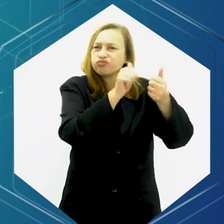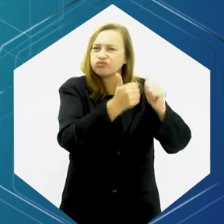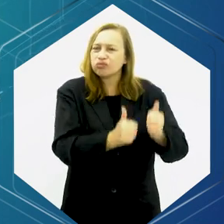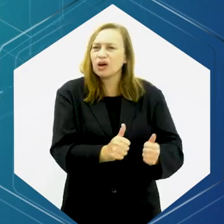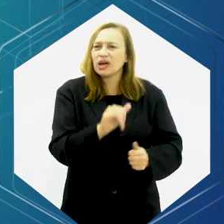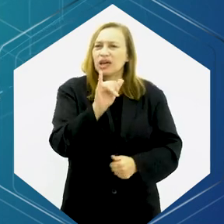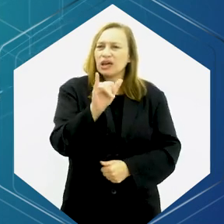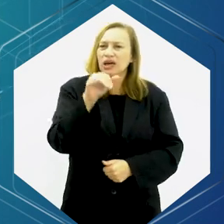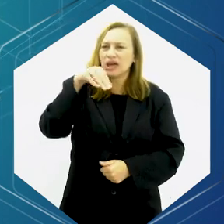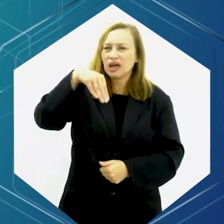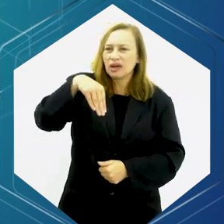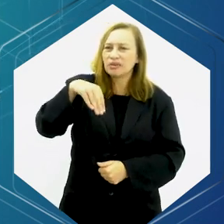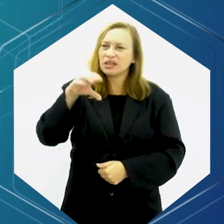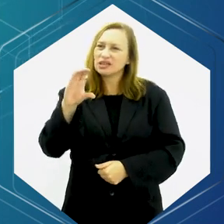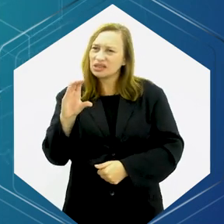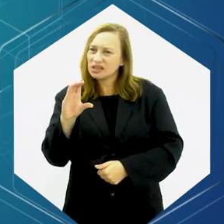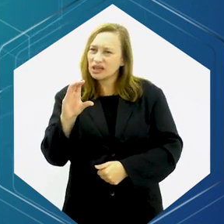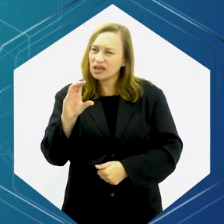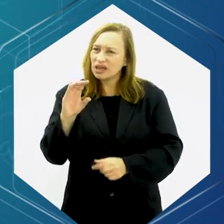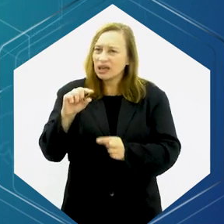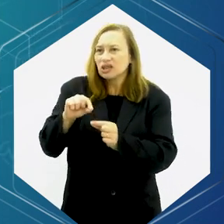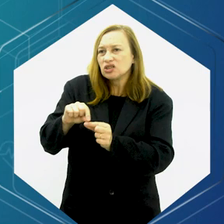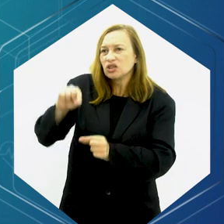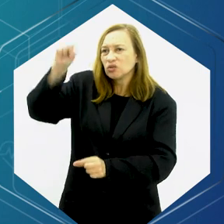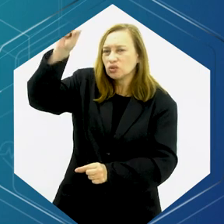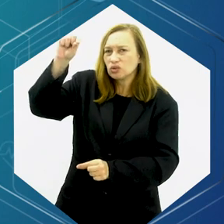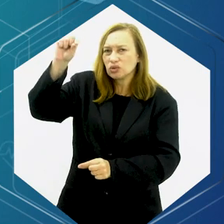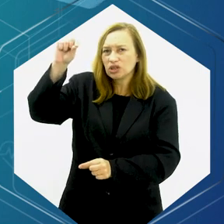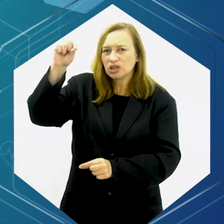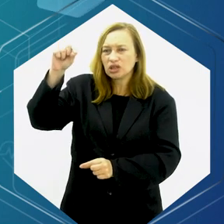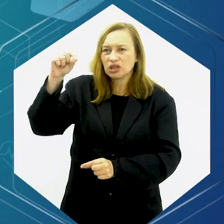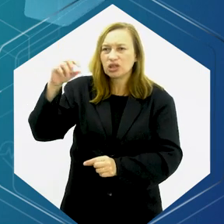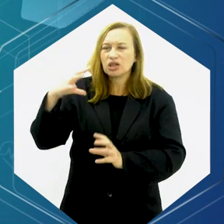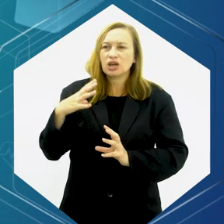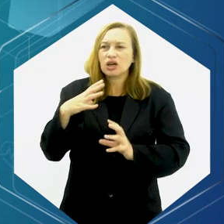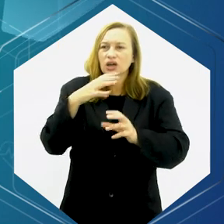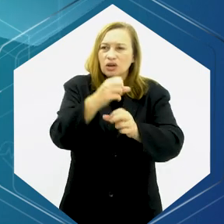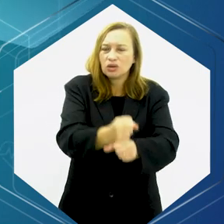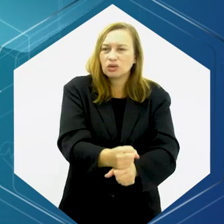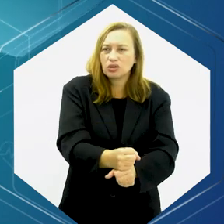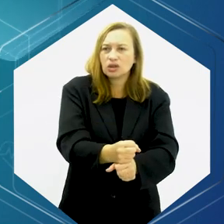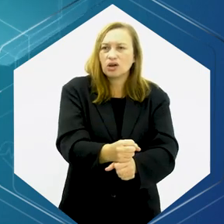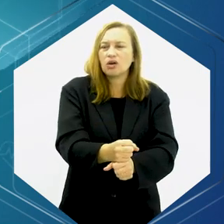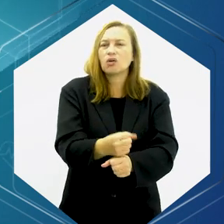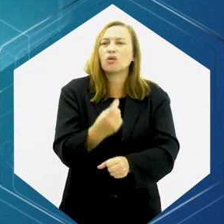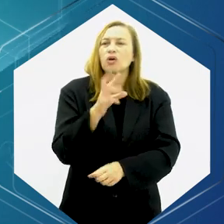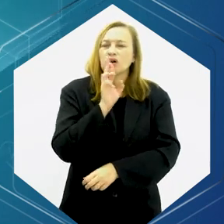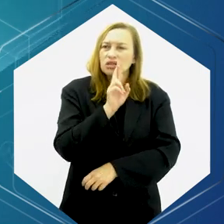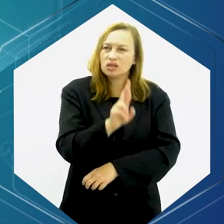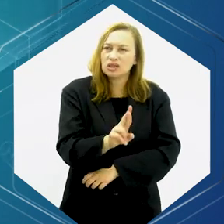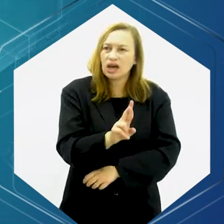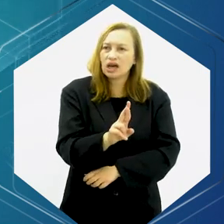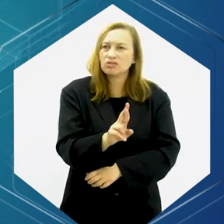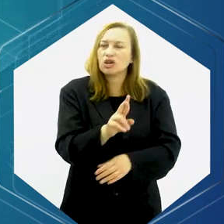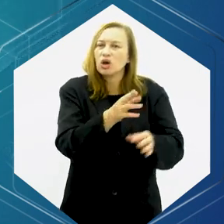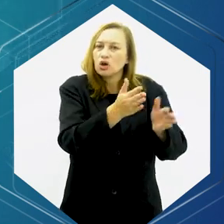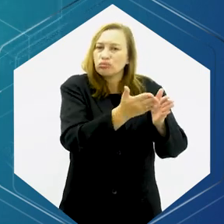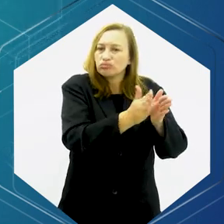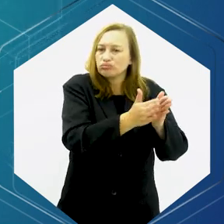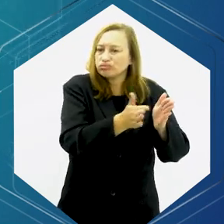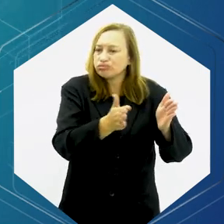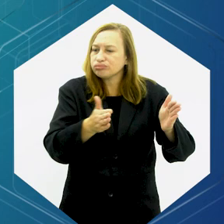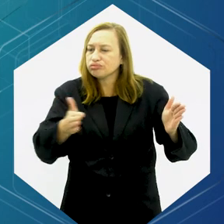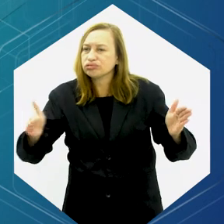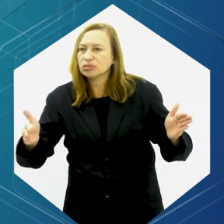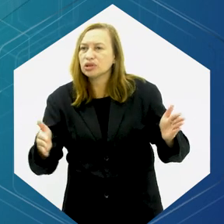né Eh de Mc de altura que nos permitiu chegar a esse valor né então nós traçamos ali a trajetória